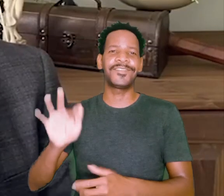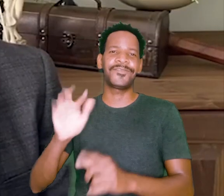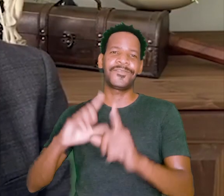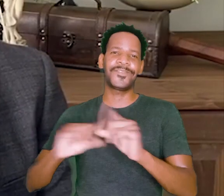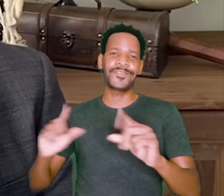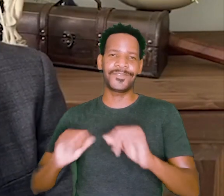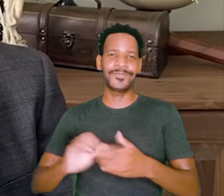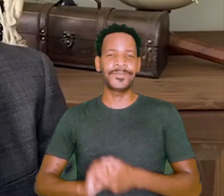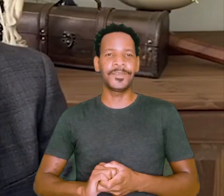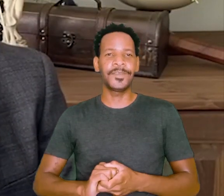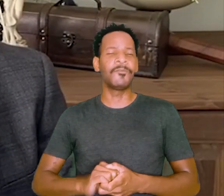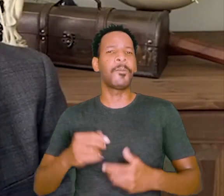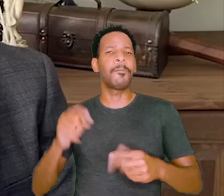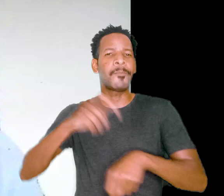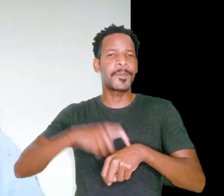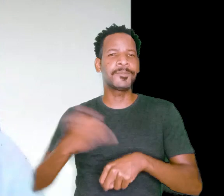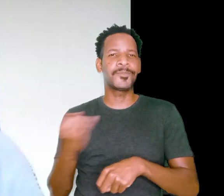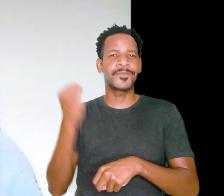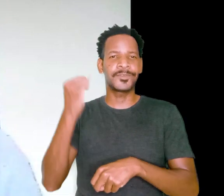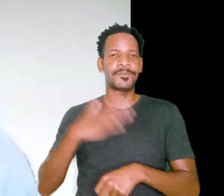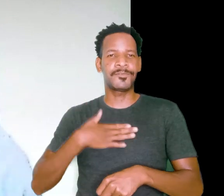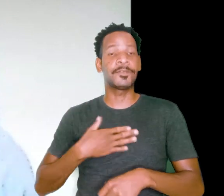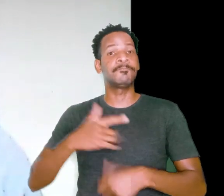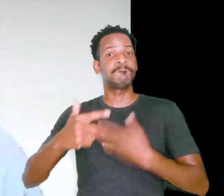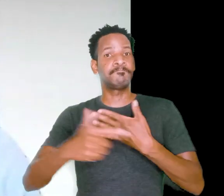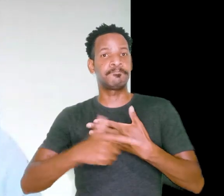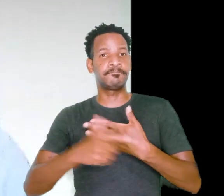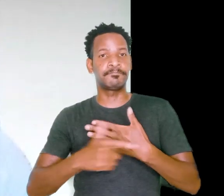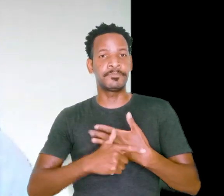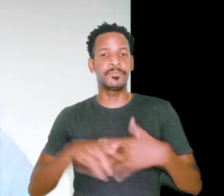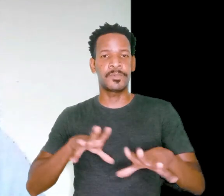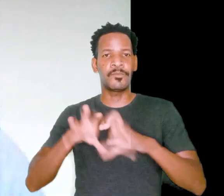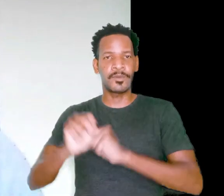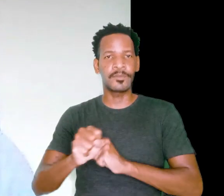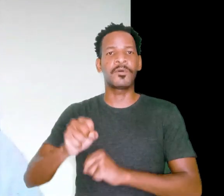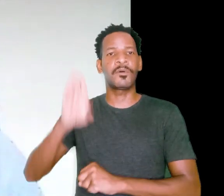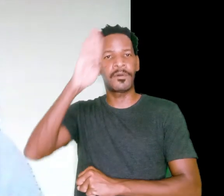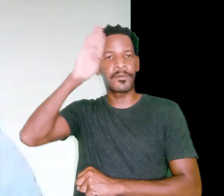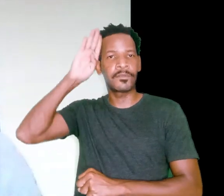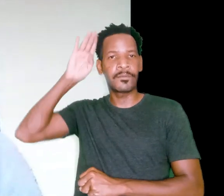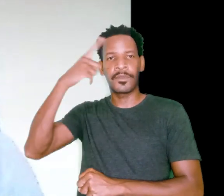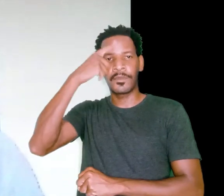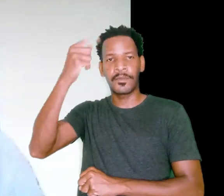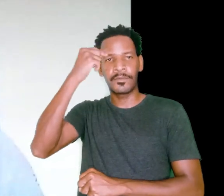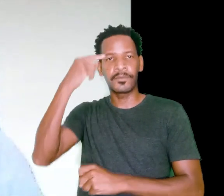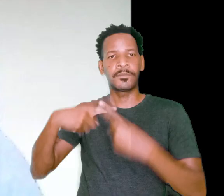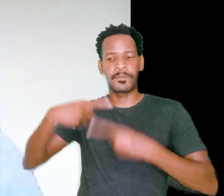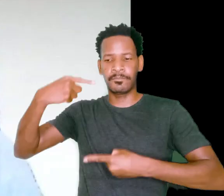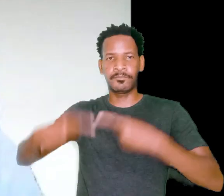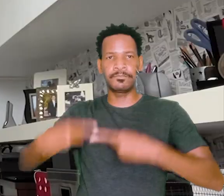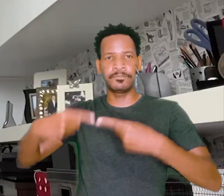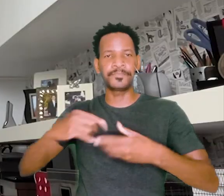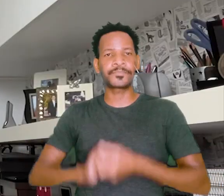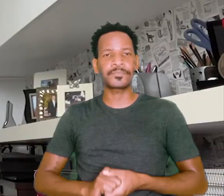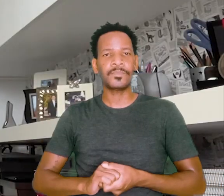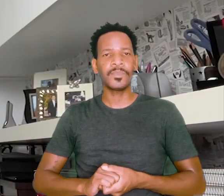os anos de mais intenso aprendizado da minha vida. Teve um papel muito importante nessa minha formação, né, acadêmica e